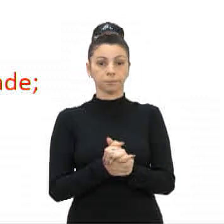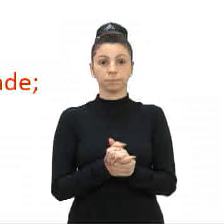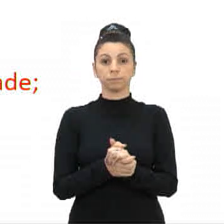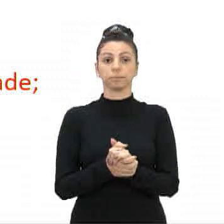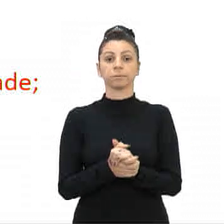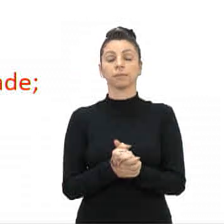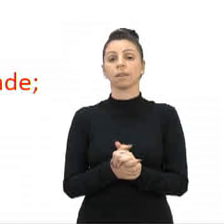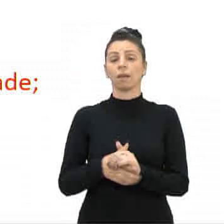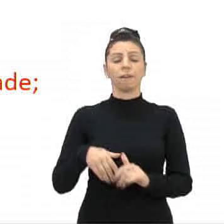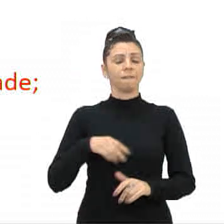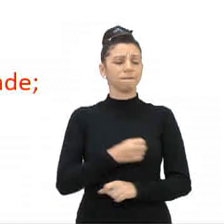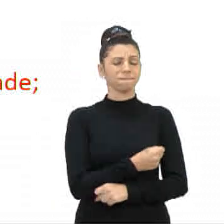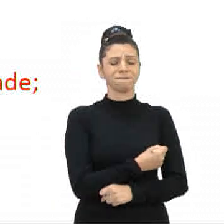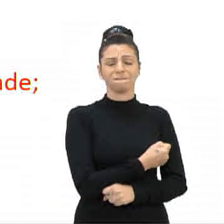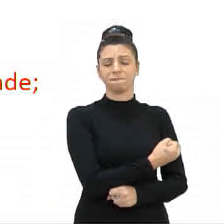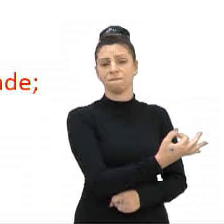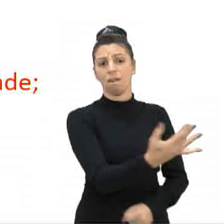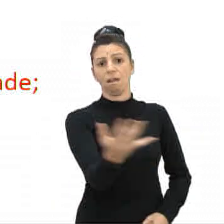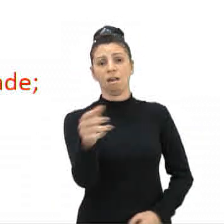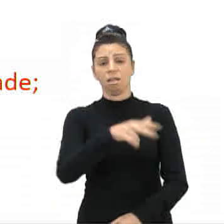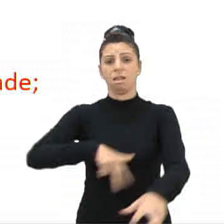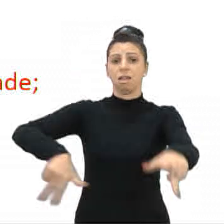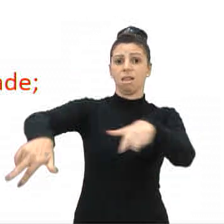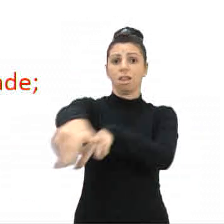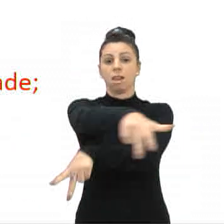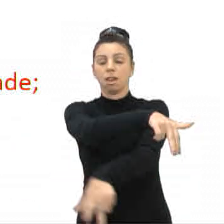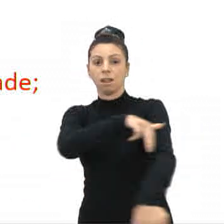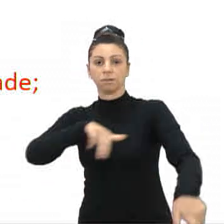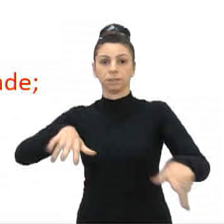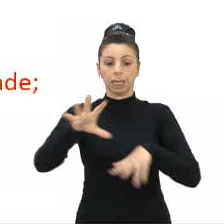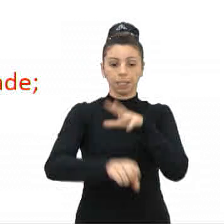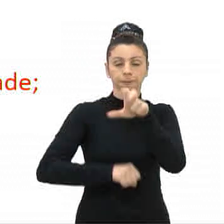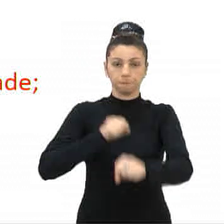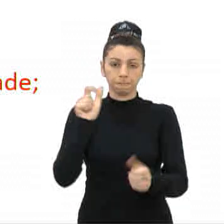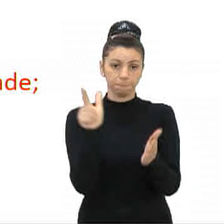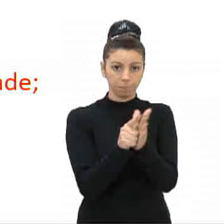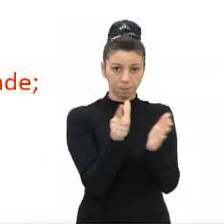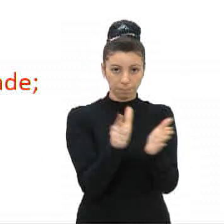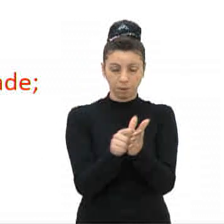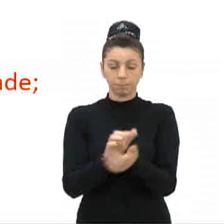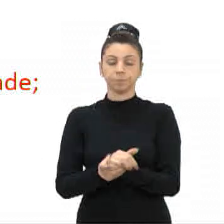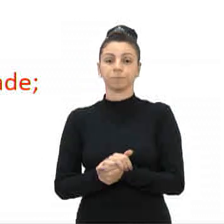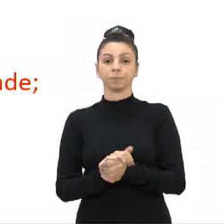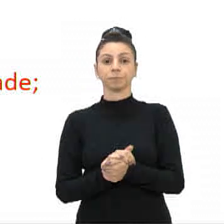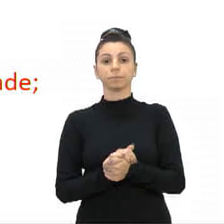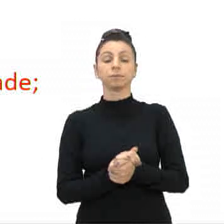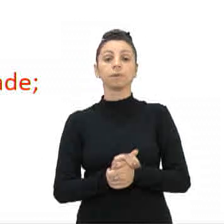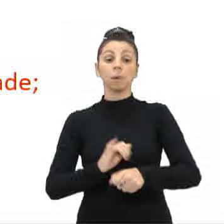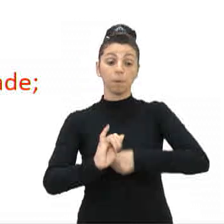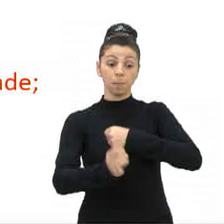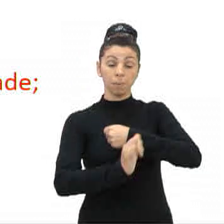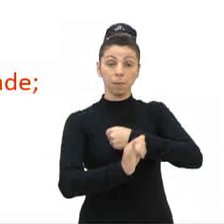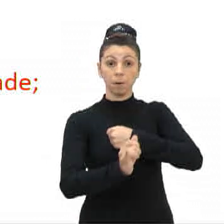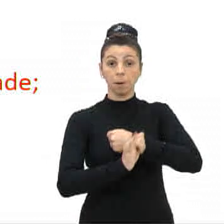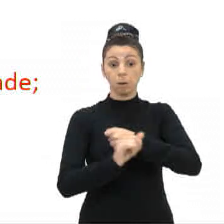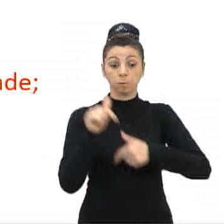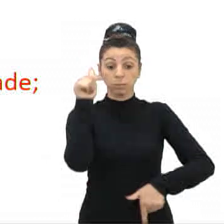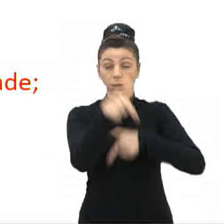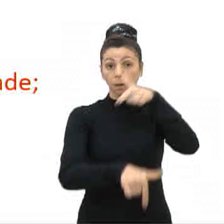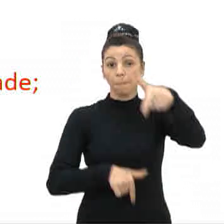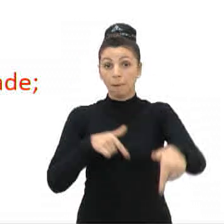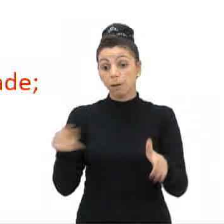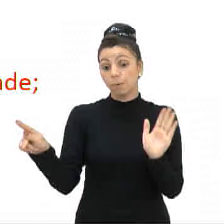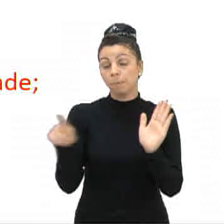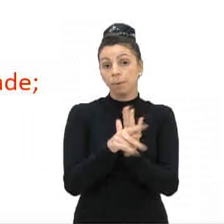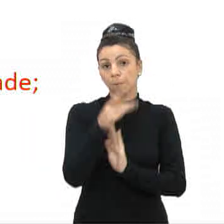dos catadores de papel nessa megalópole. Então, o cronista, né, ele aborda o contexto de vida, de trabalho dos carroceiros, dos catadores de